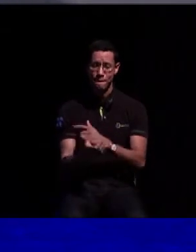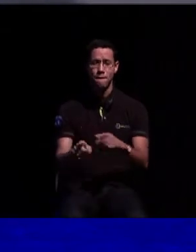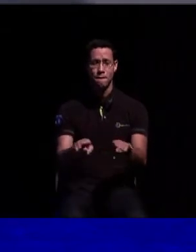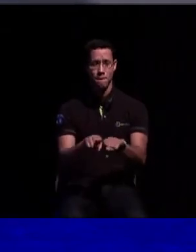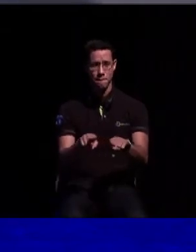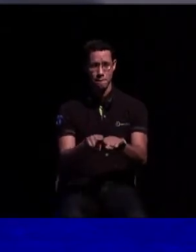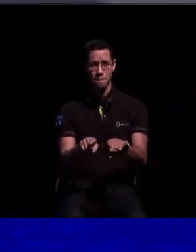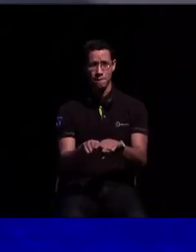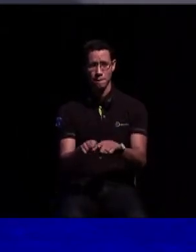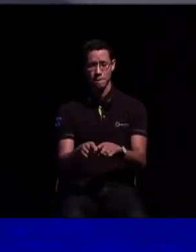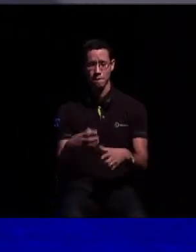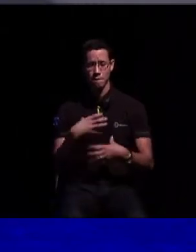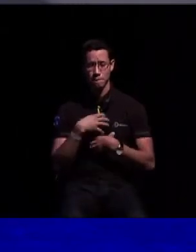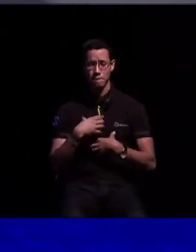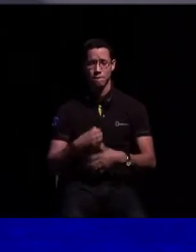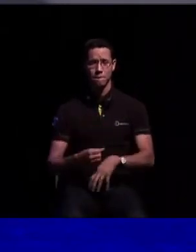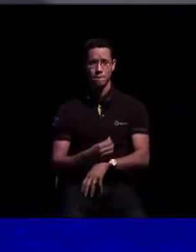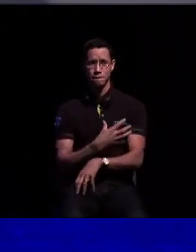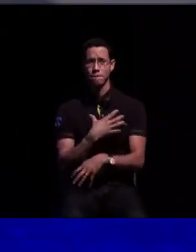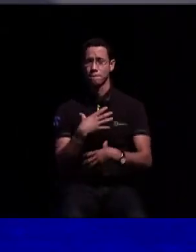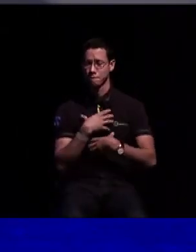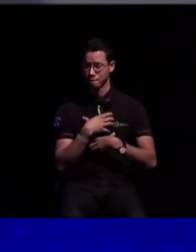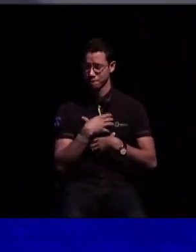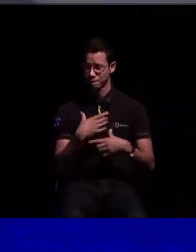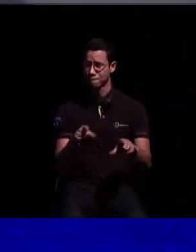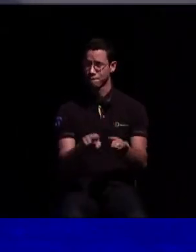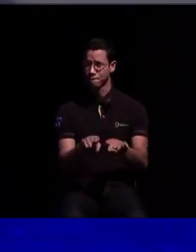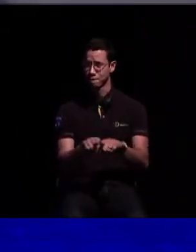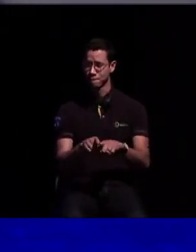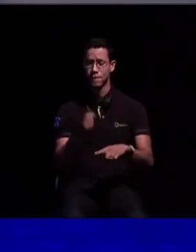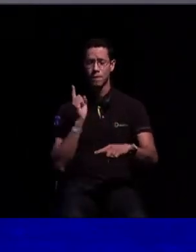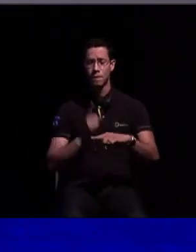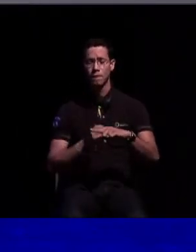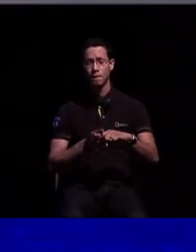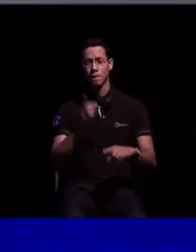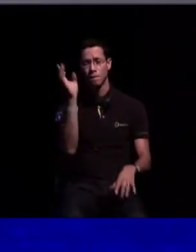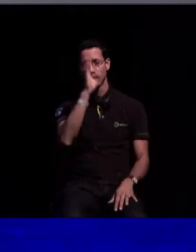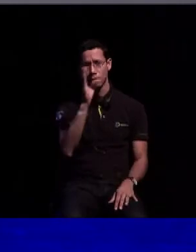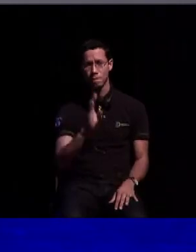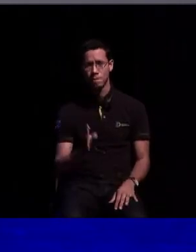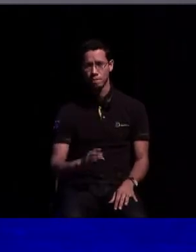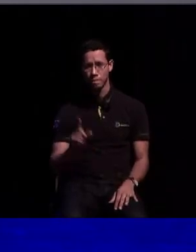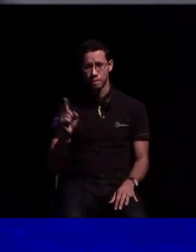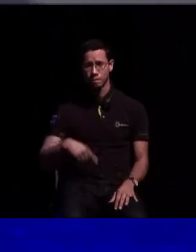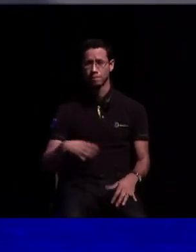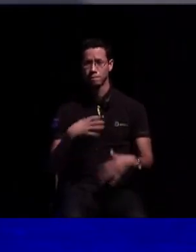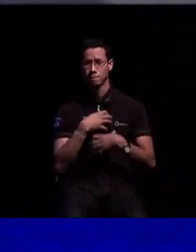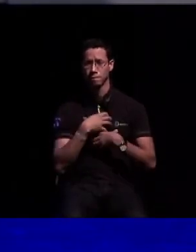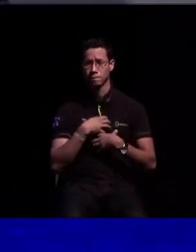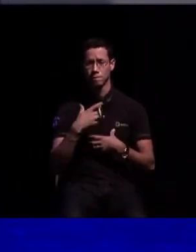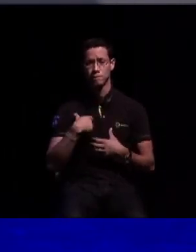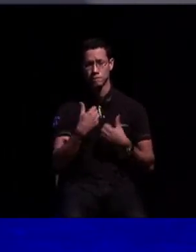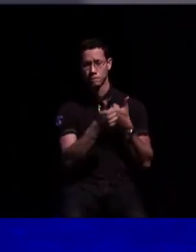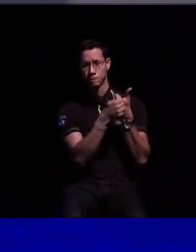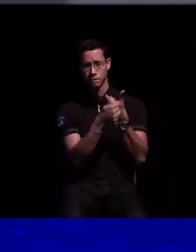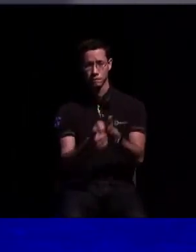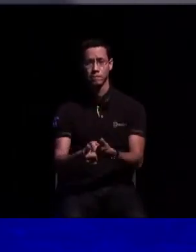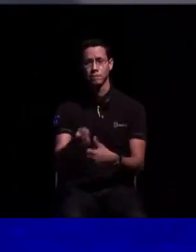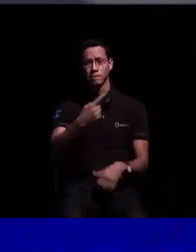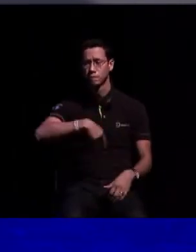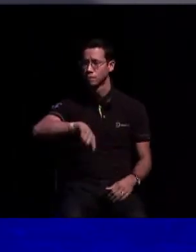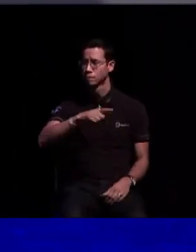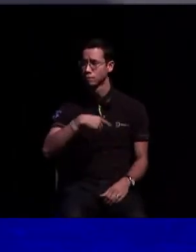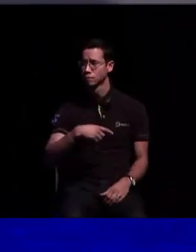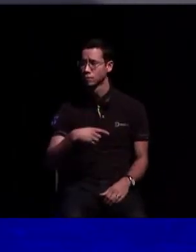tema das emoções e dos afetos, né? É porque o Brasil é percebido como afeto e emoção que ele é percebido por nós todos como a